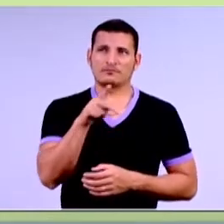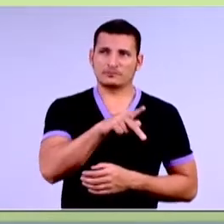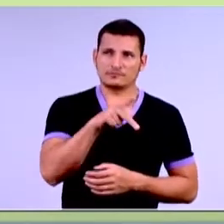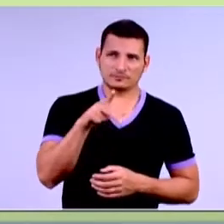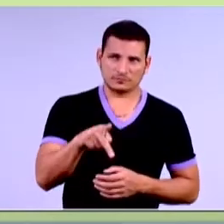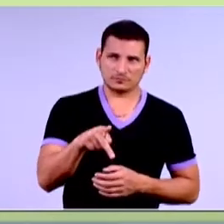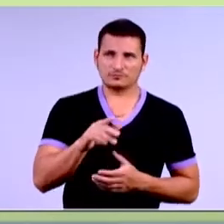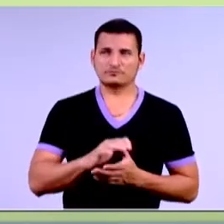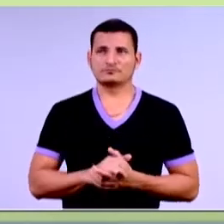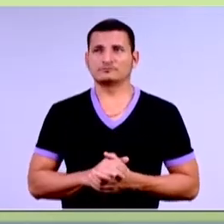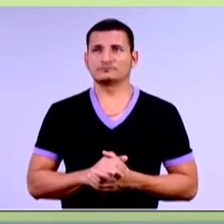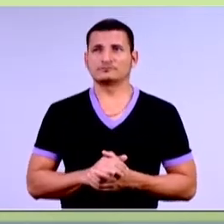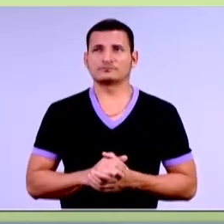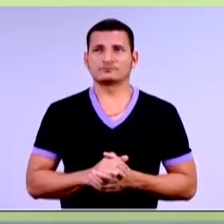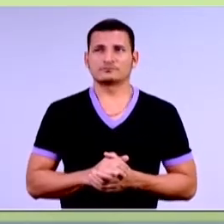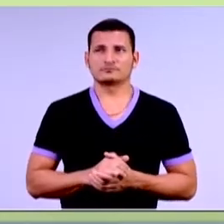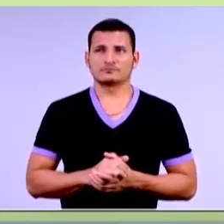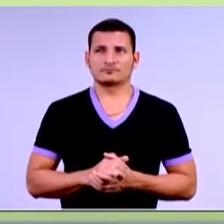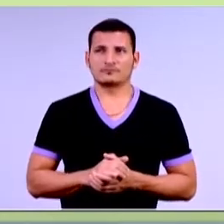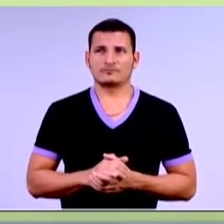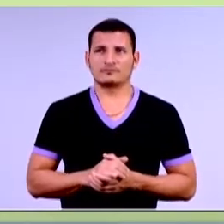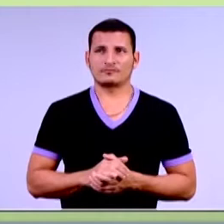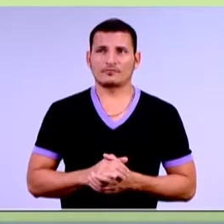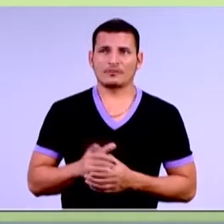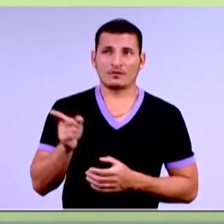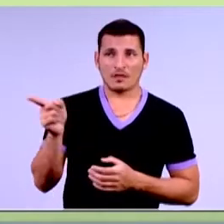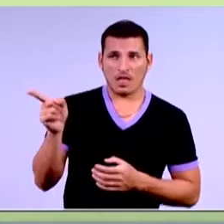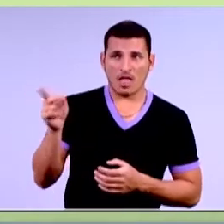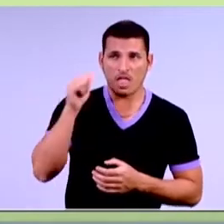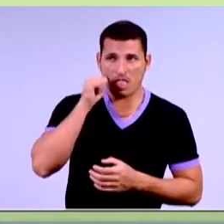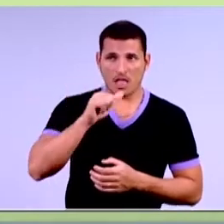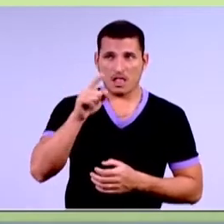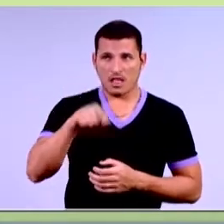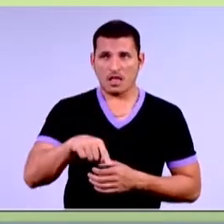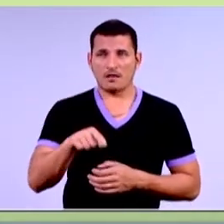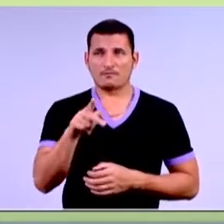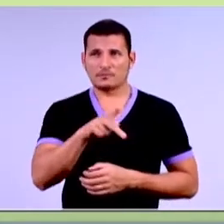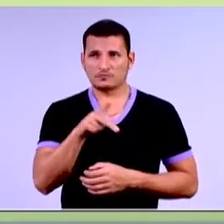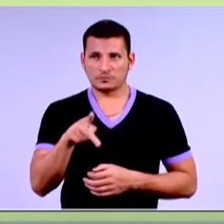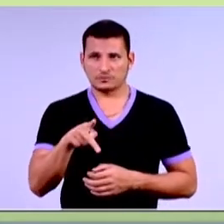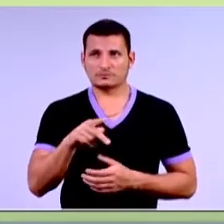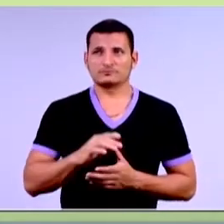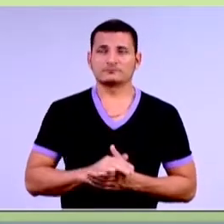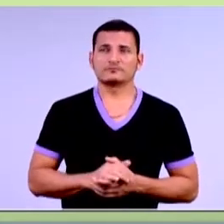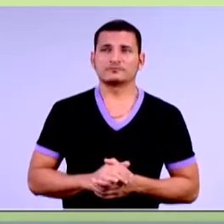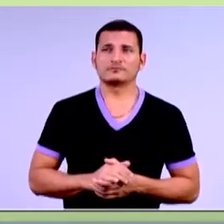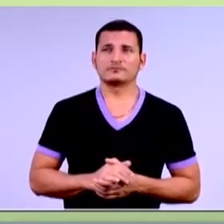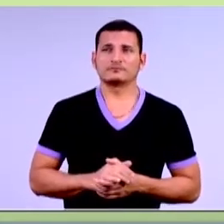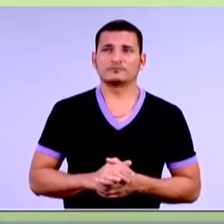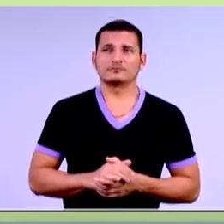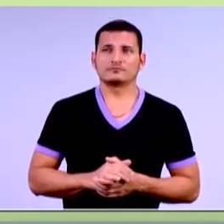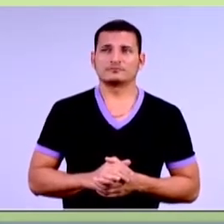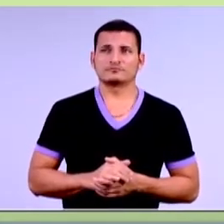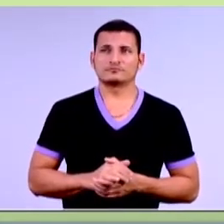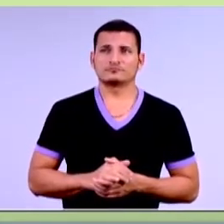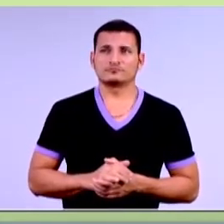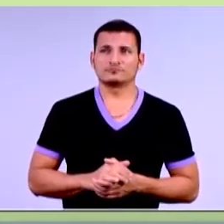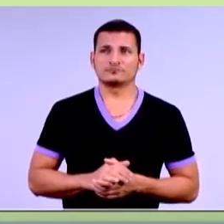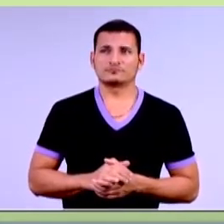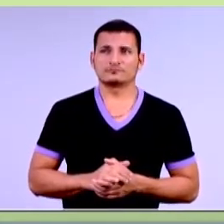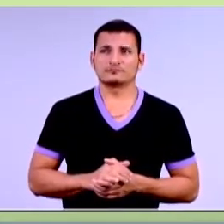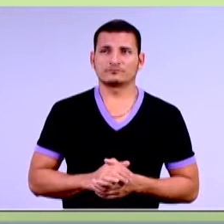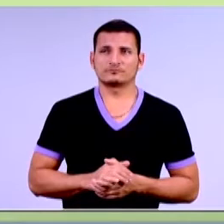x a ti ti ela é uma professora ou ela é professora o iar pitchers